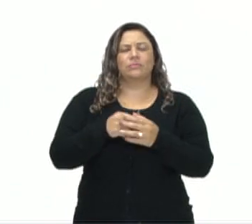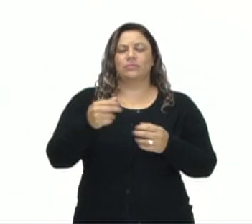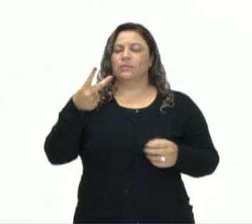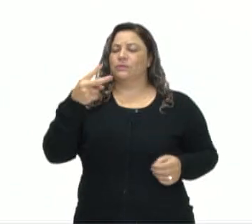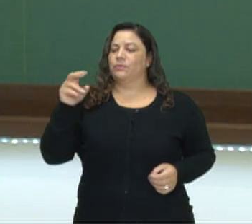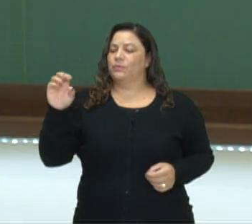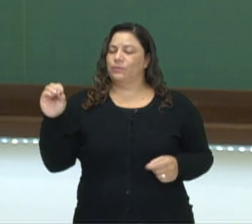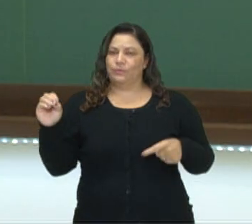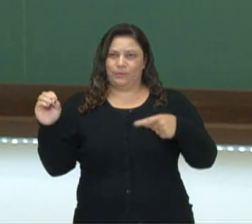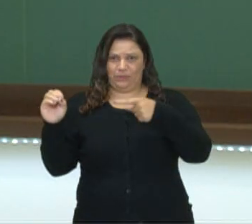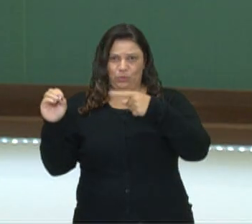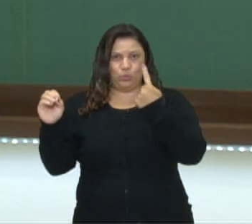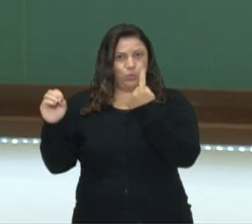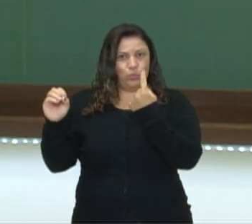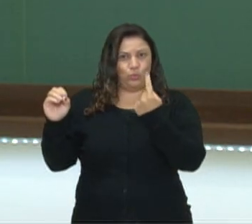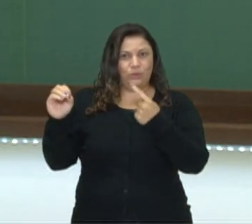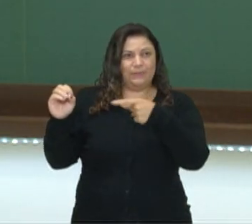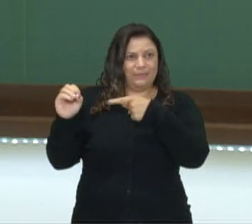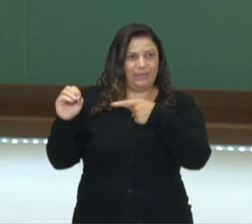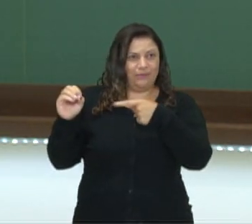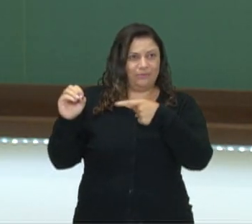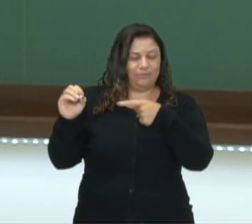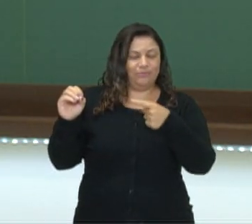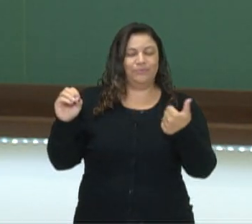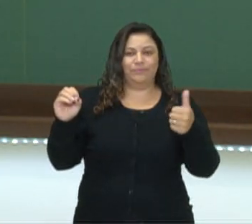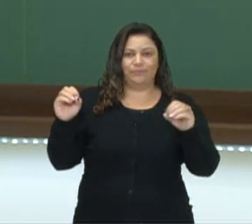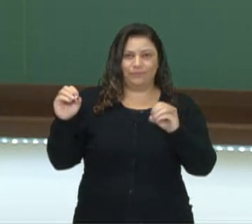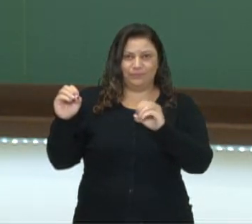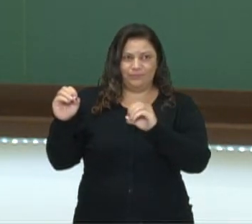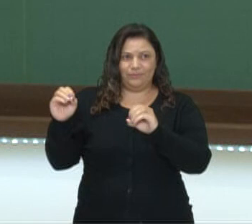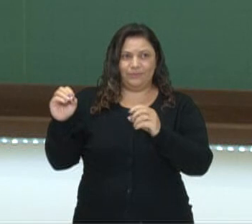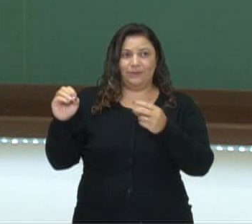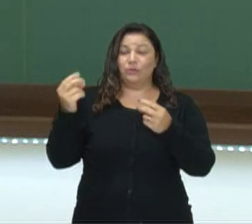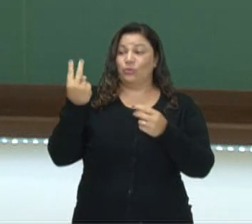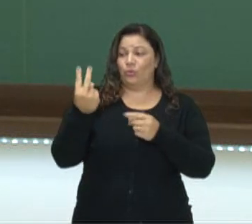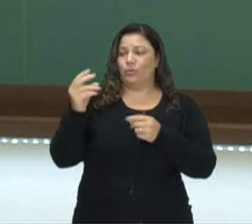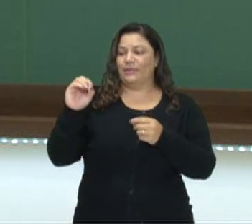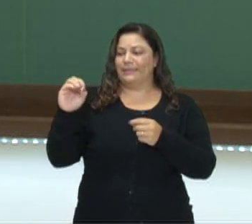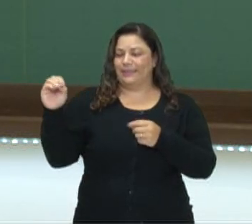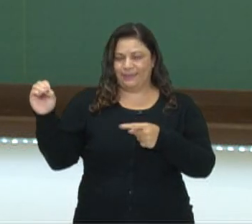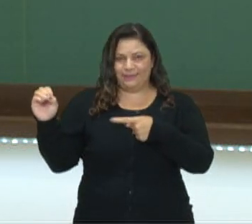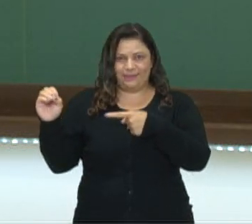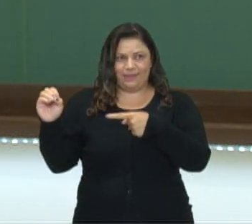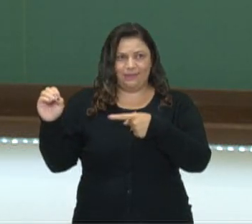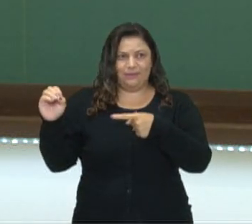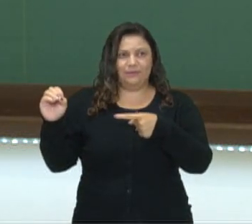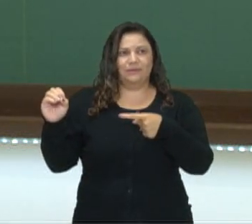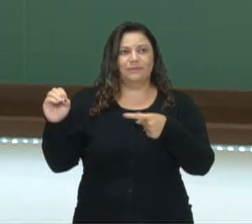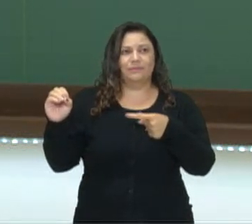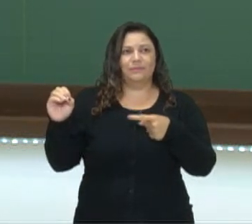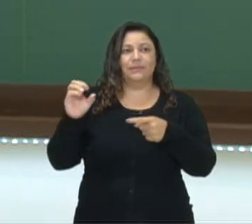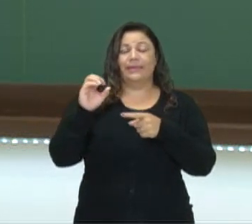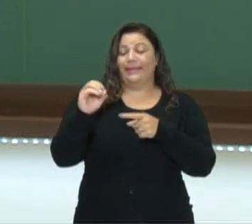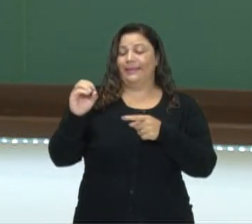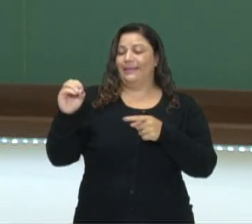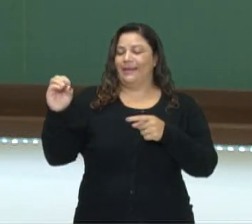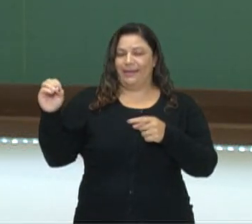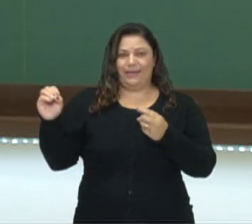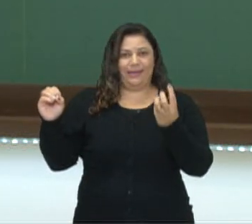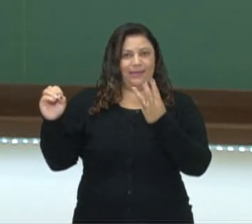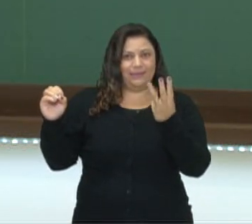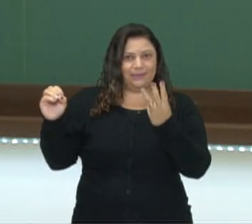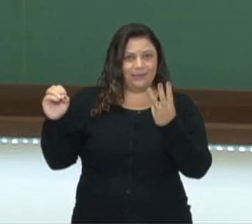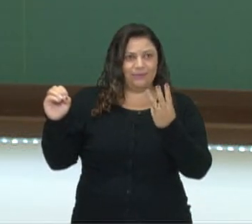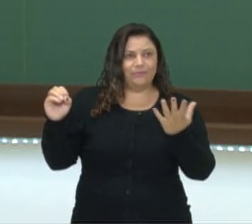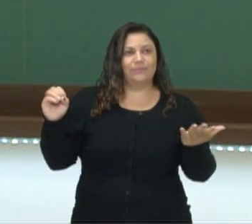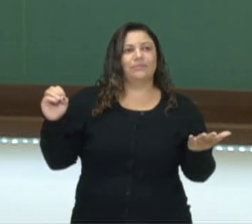o 2 com 1 zero só, 2 vezes 100 é o 2 com 2 zeros, 2 vezes 1000 é o 2 com